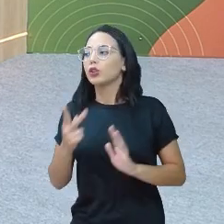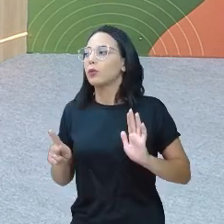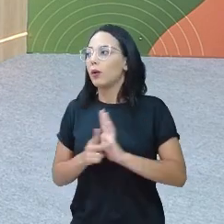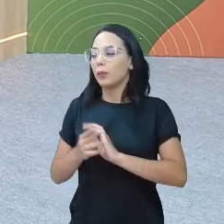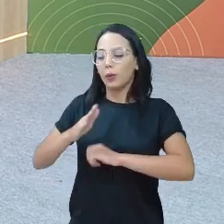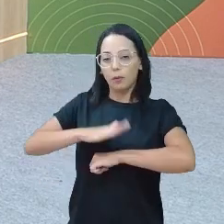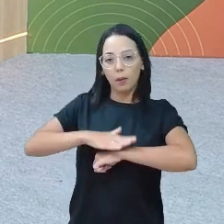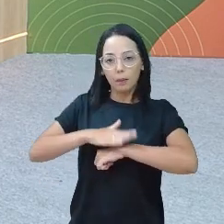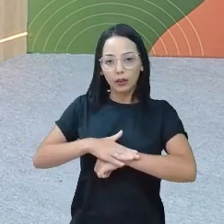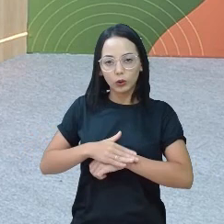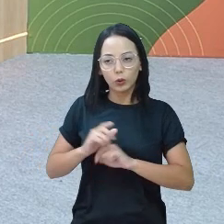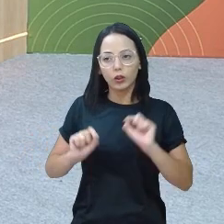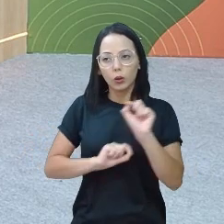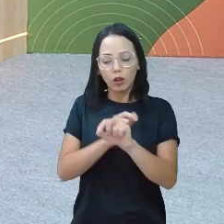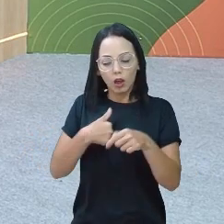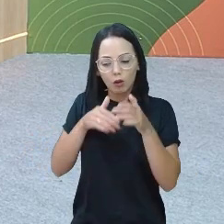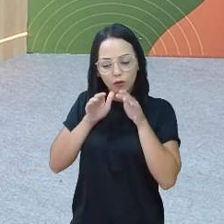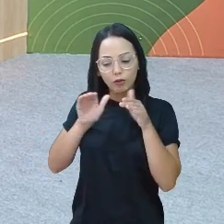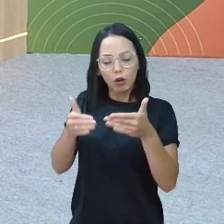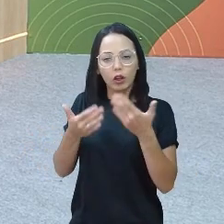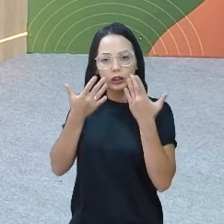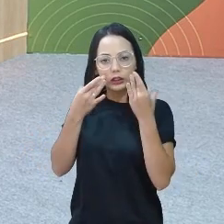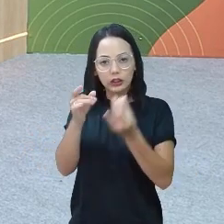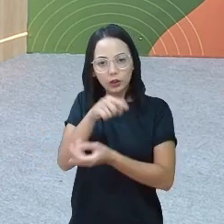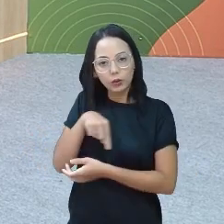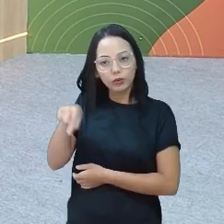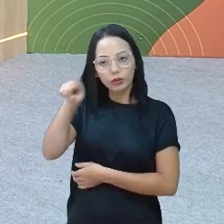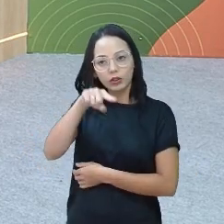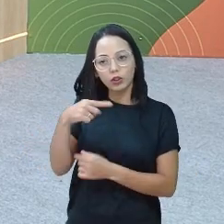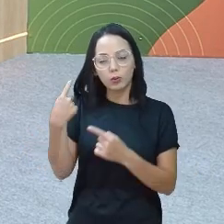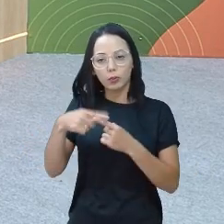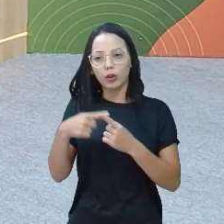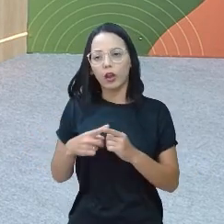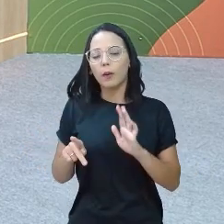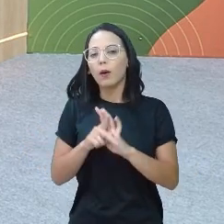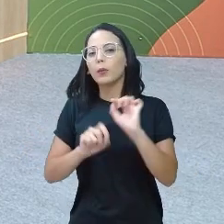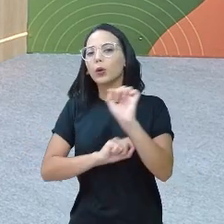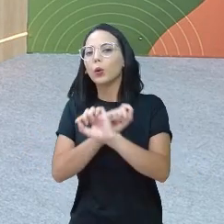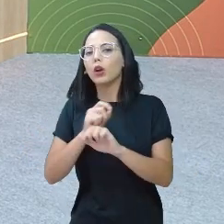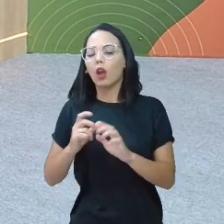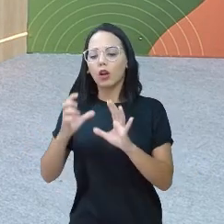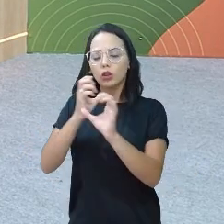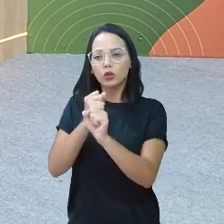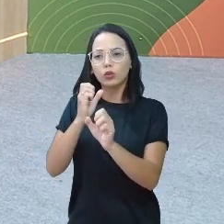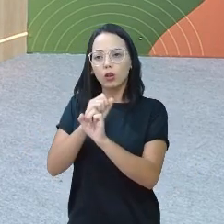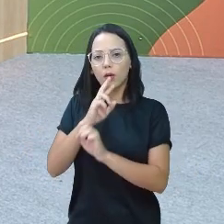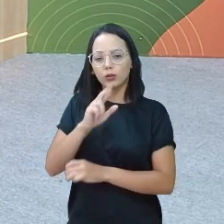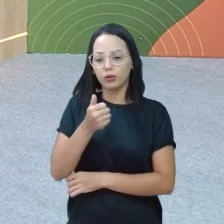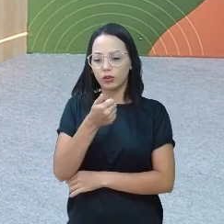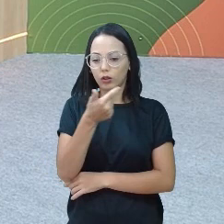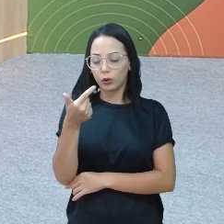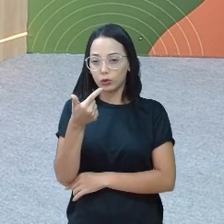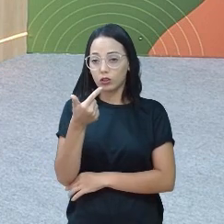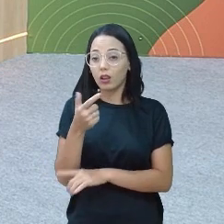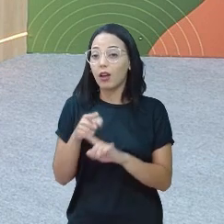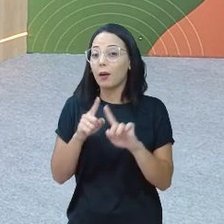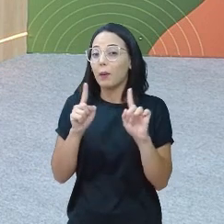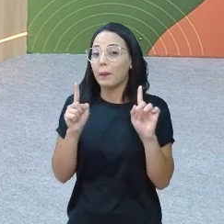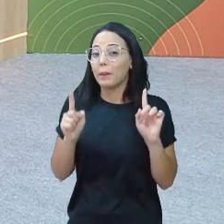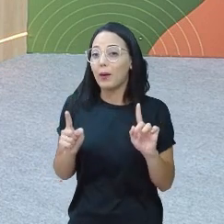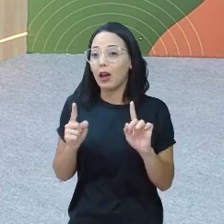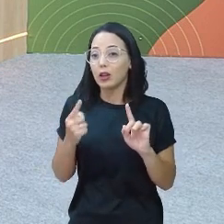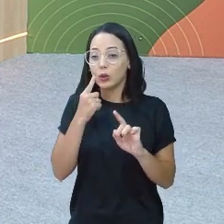que aí onde foi eu enfatizei, né? Chamei a atenção. 2 situações em que o perímetro vai dar 12, mas que